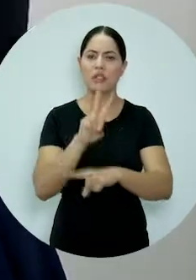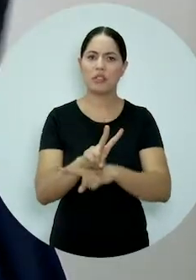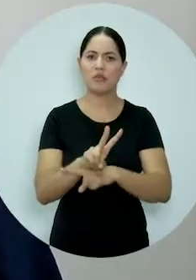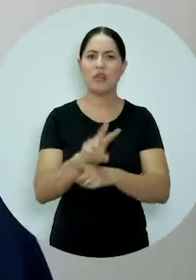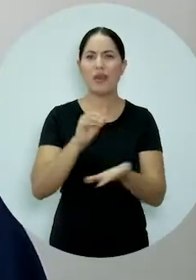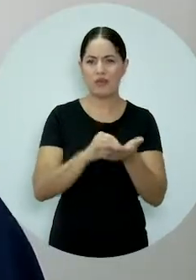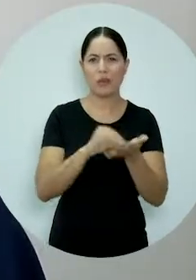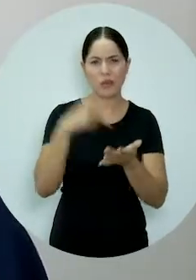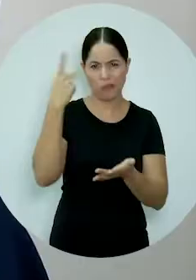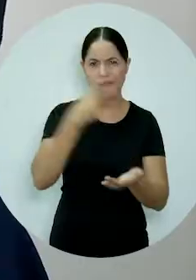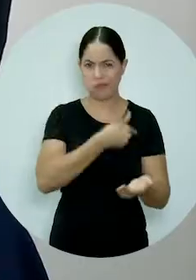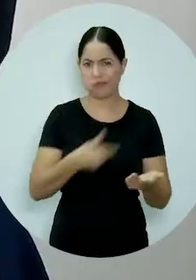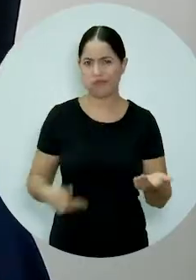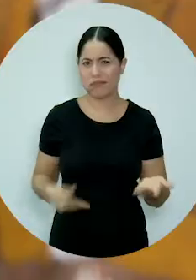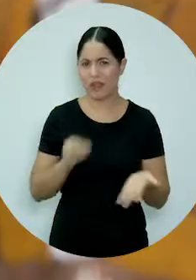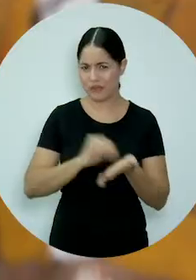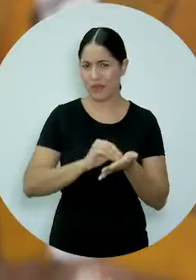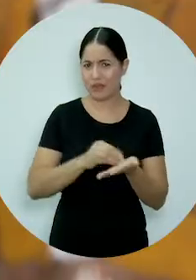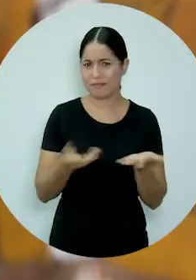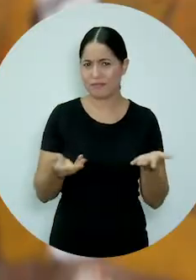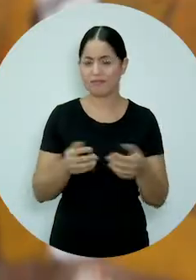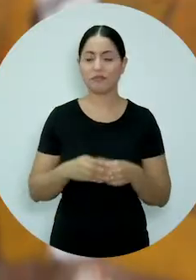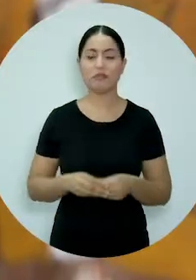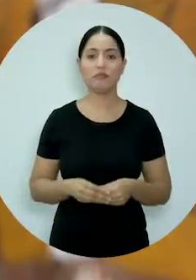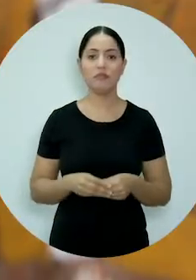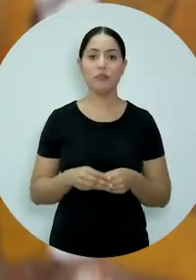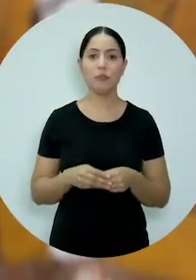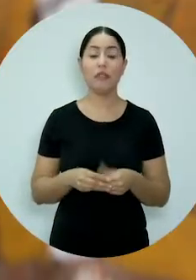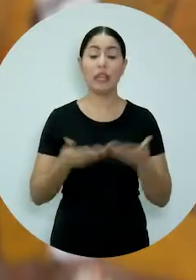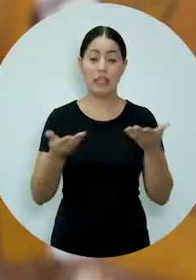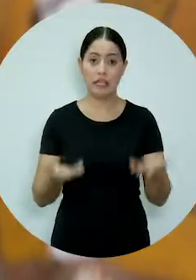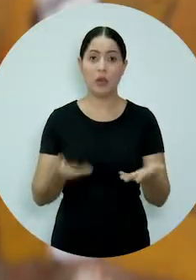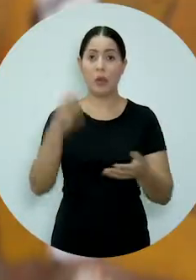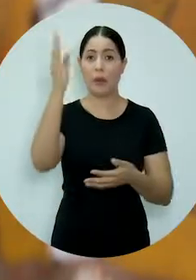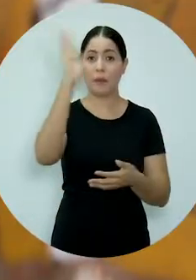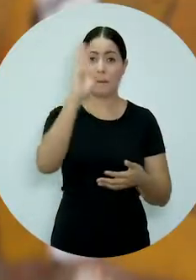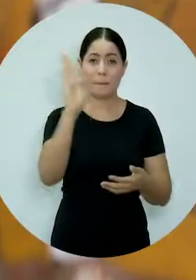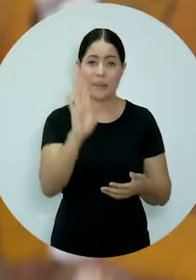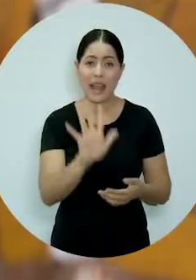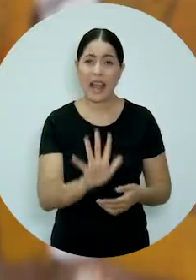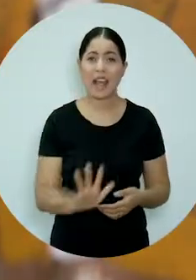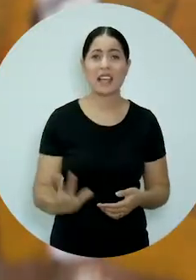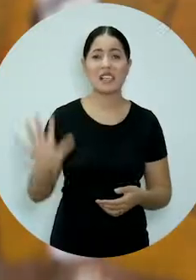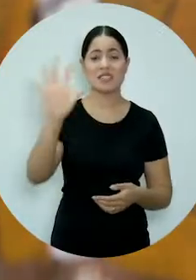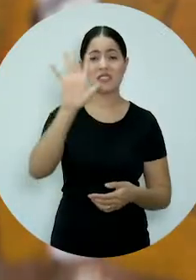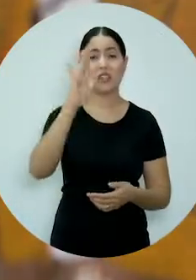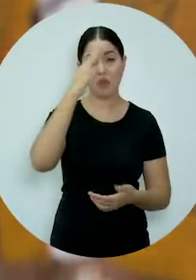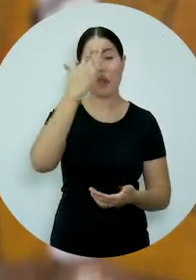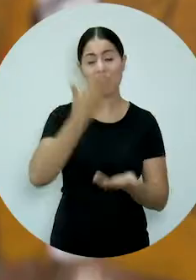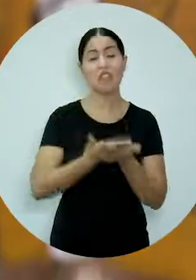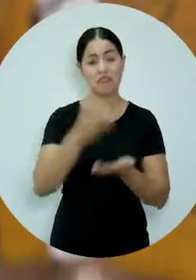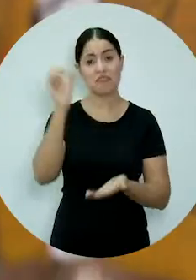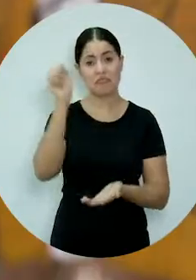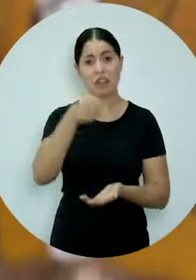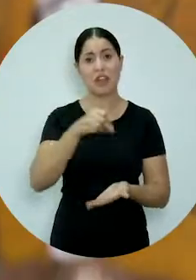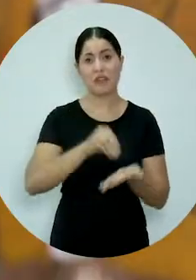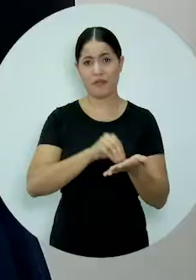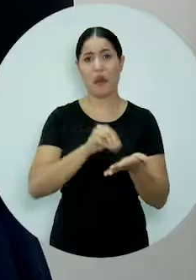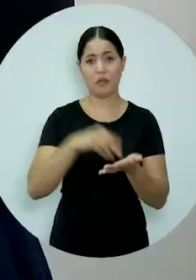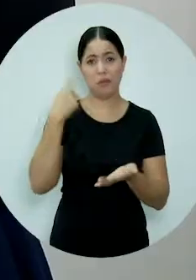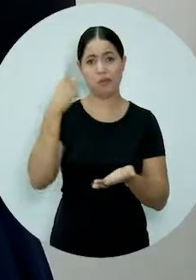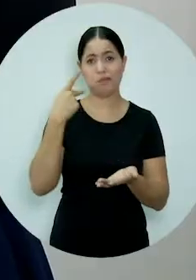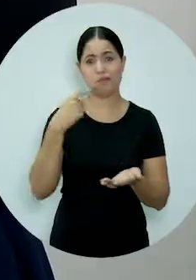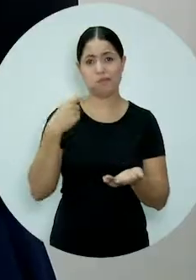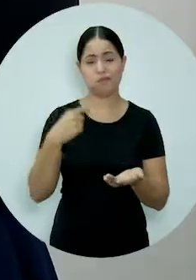completa, também há falta de políticas públicas? No caso específico do Brasil, em sua maior parte, eu acredito que